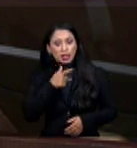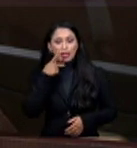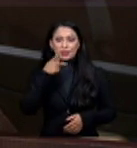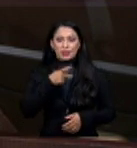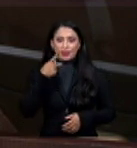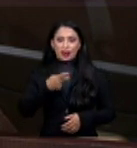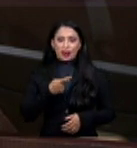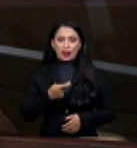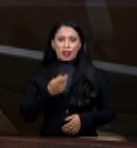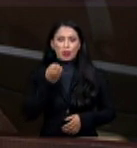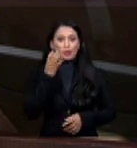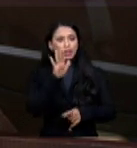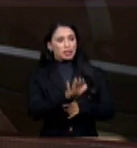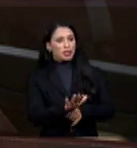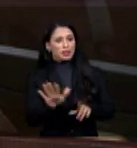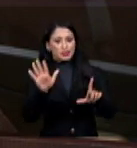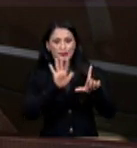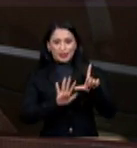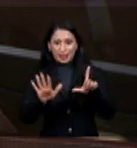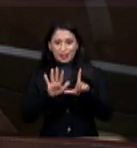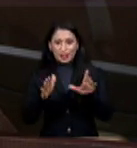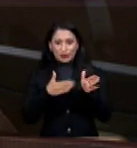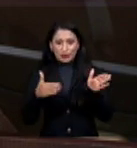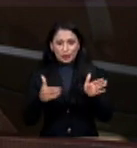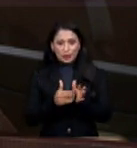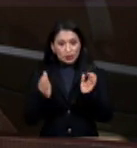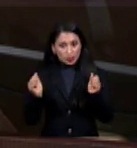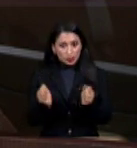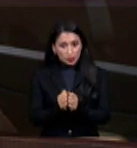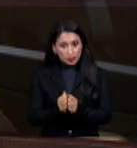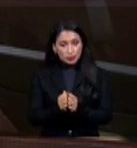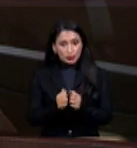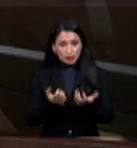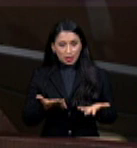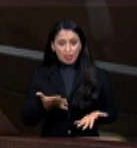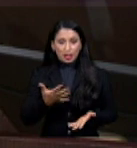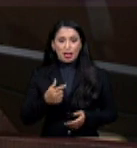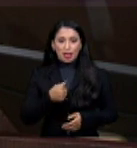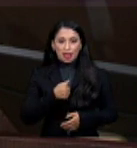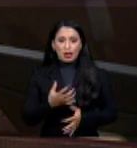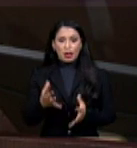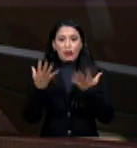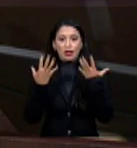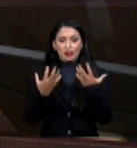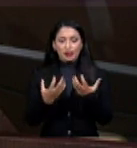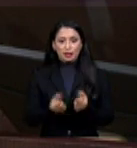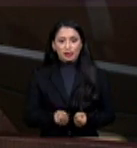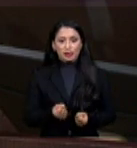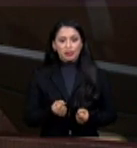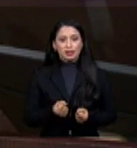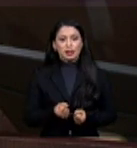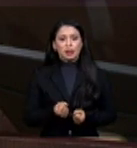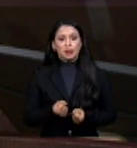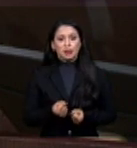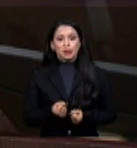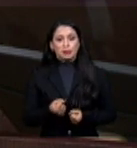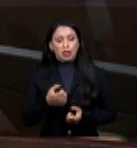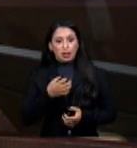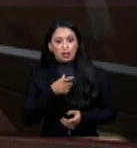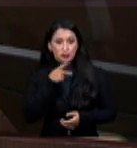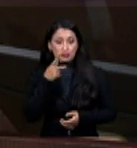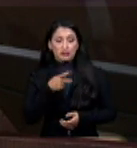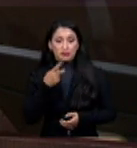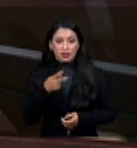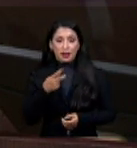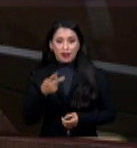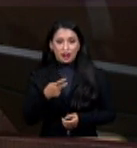minhas colegas do painel, a todos que estão aqui acompanhando. Eu também recebi a ideia, o conselho de vir aqui e falar de improviso. A